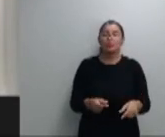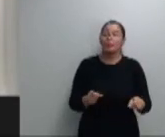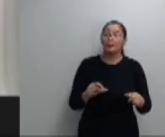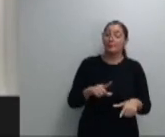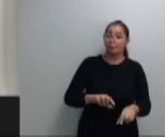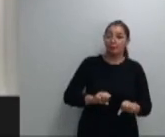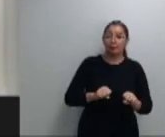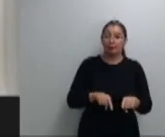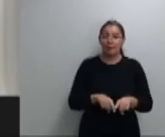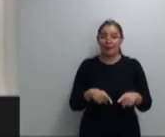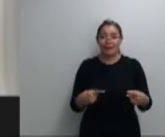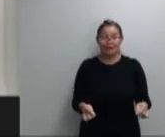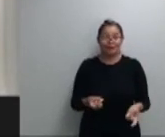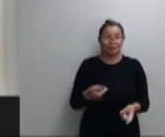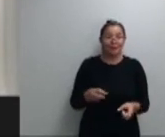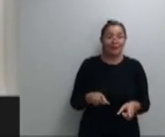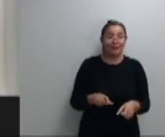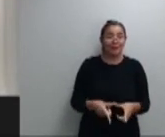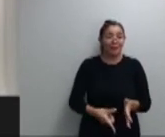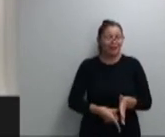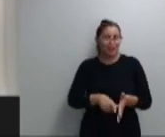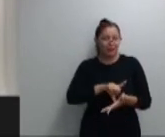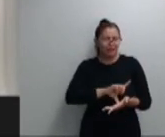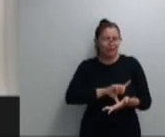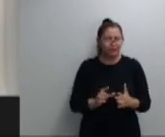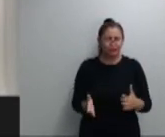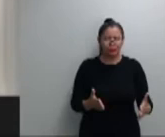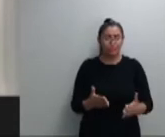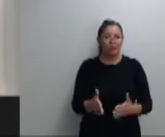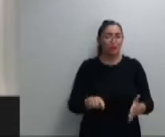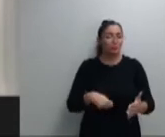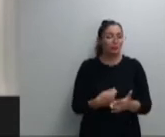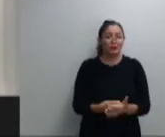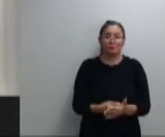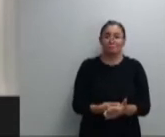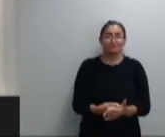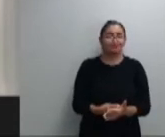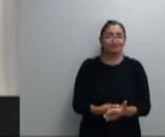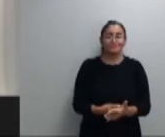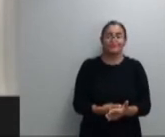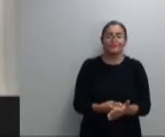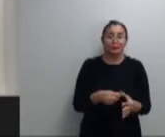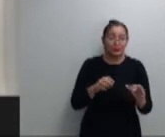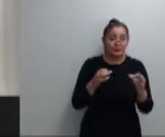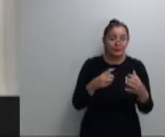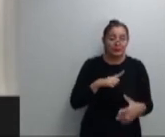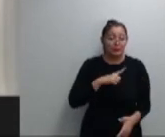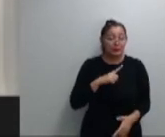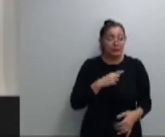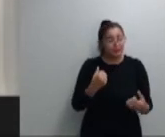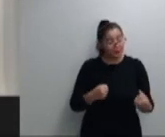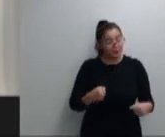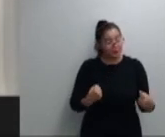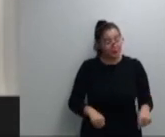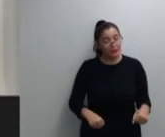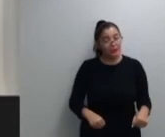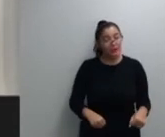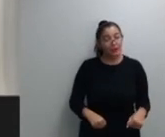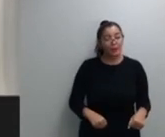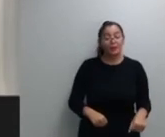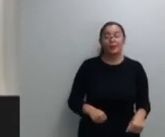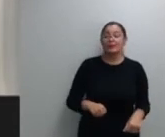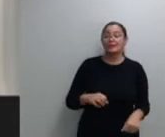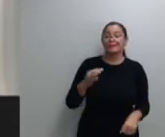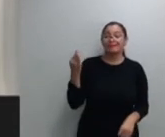eu acho que surge um problema a ser resolvido, que não é o caso presente. O caso presente, pelo que eu entendi, as alienações que